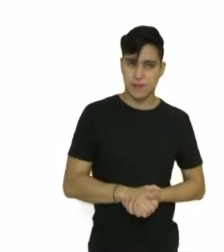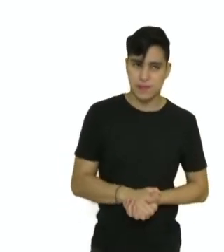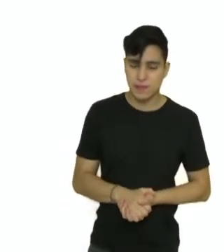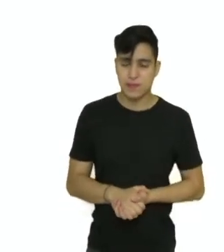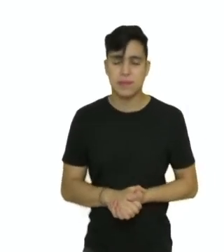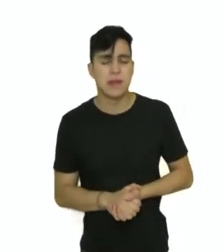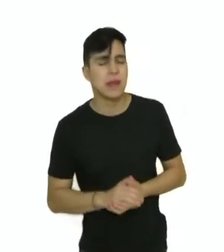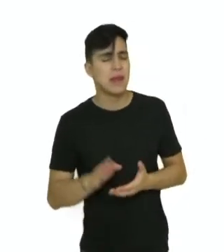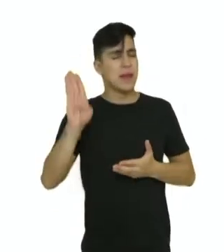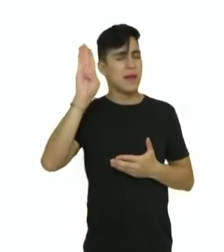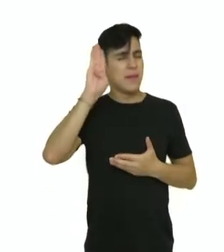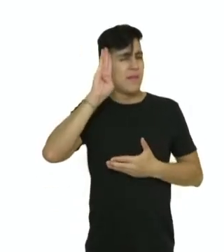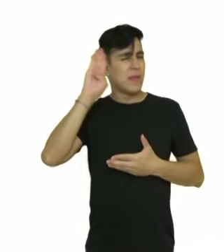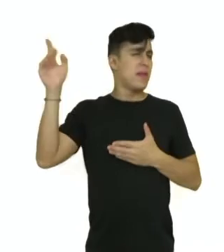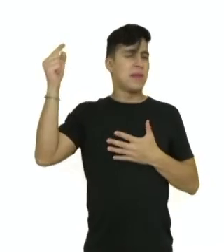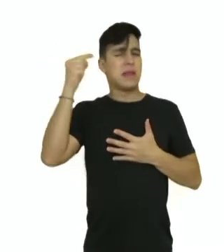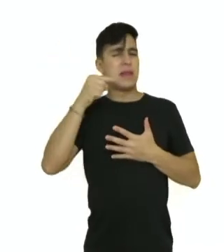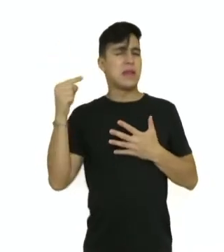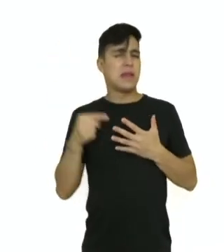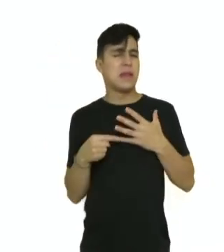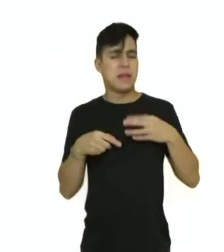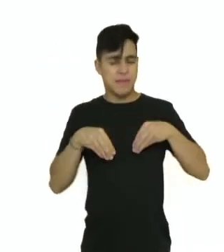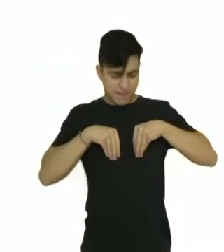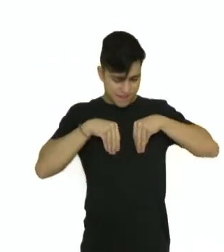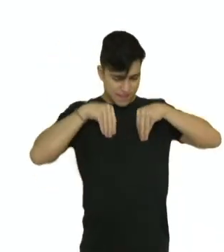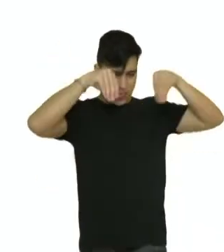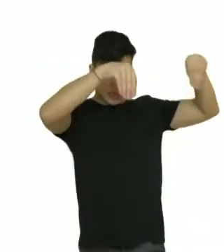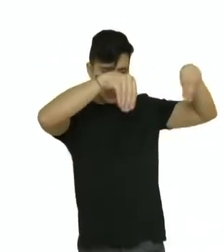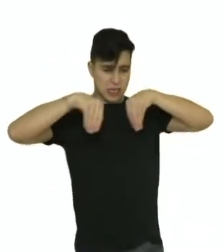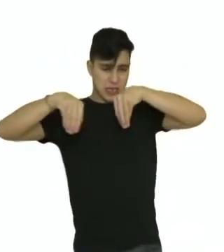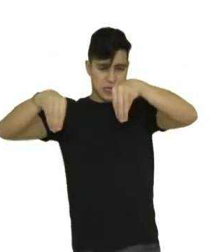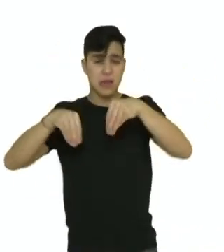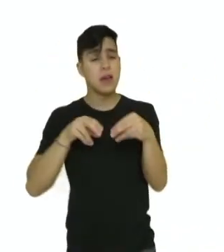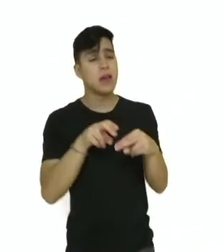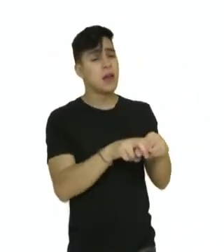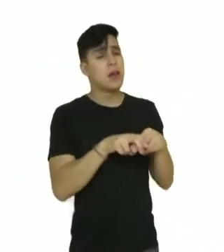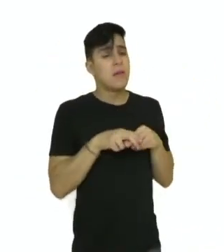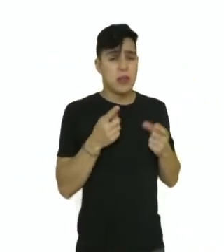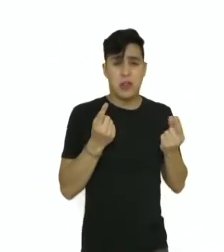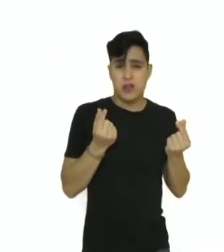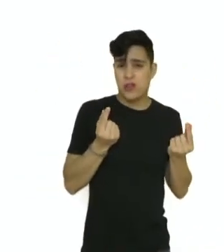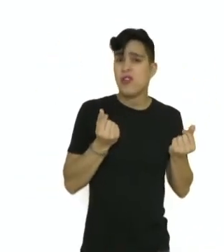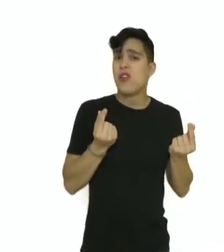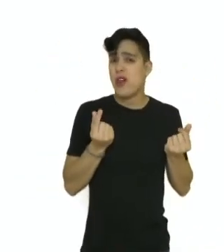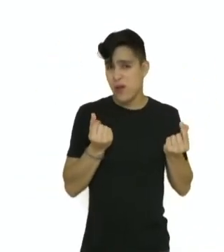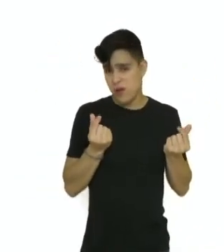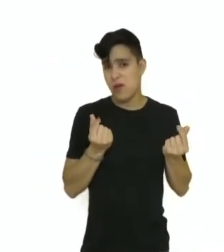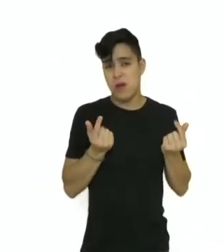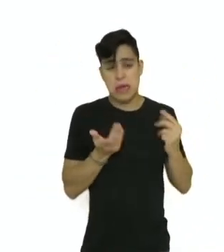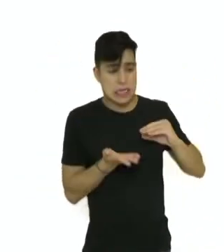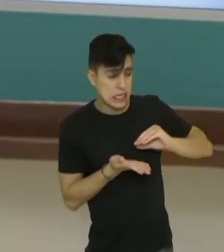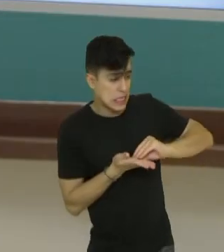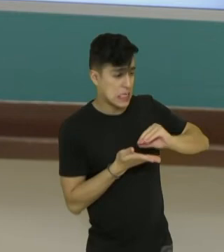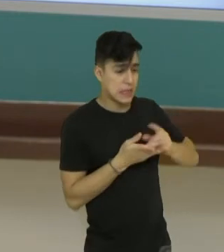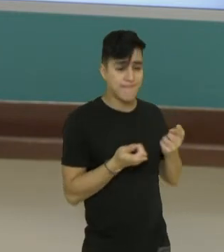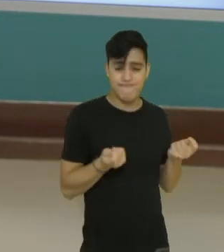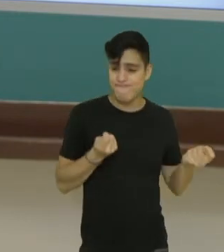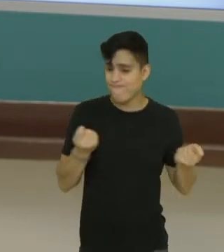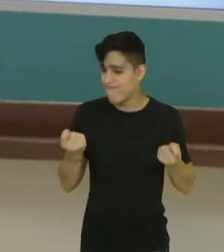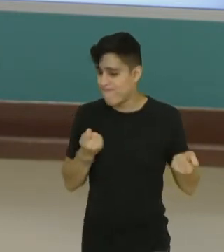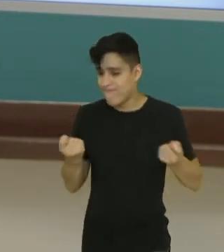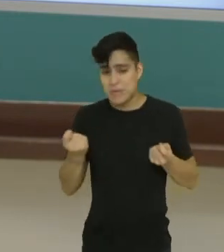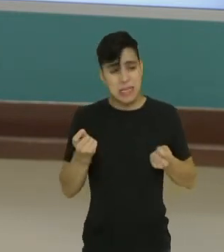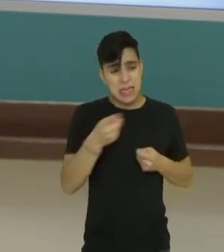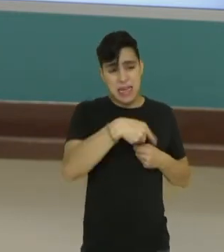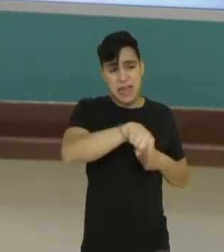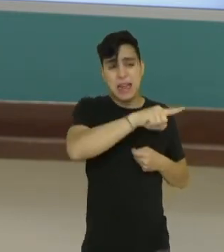As principais causas da migração. Causa econômica, né? Muitas vezes as pessoas buscam uma